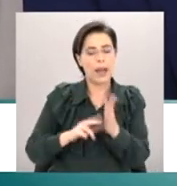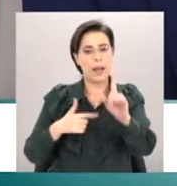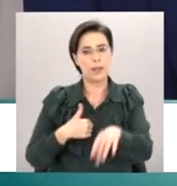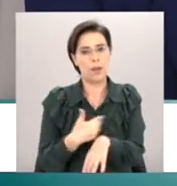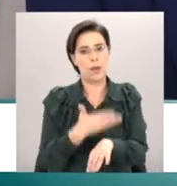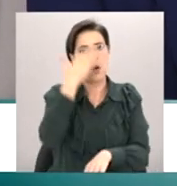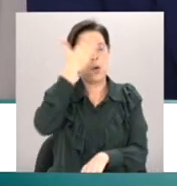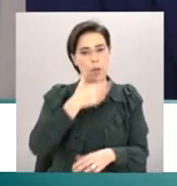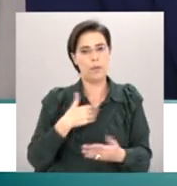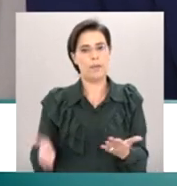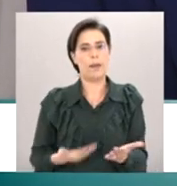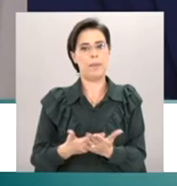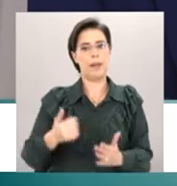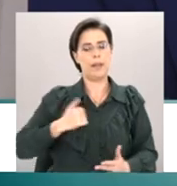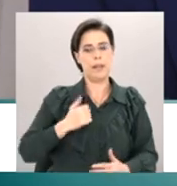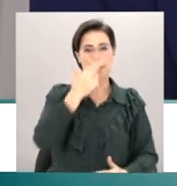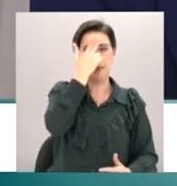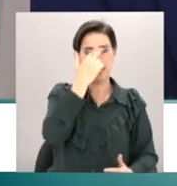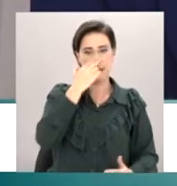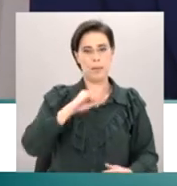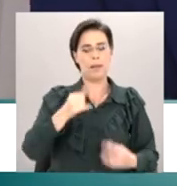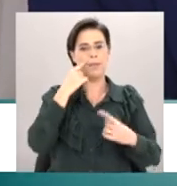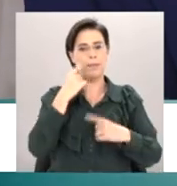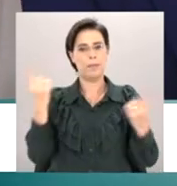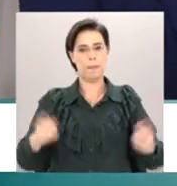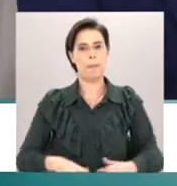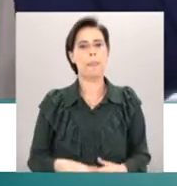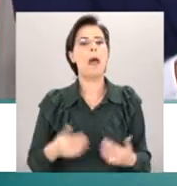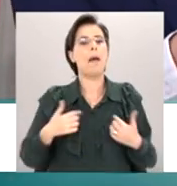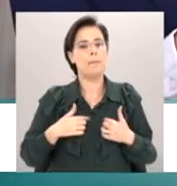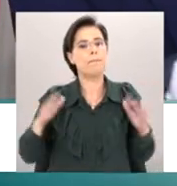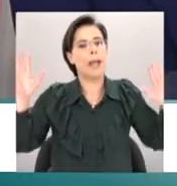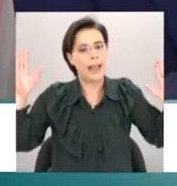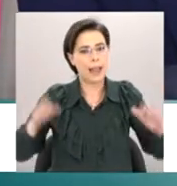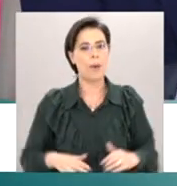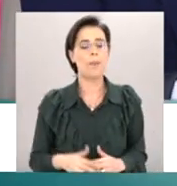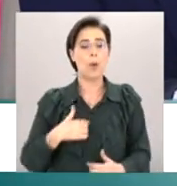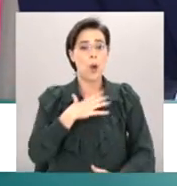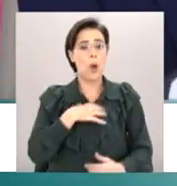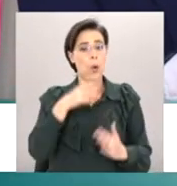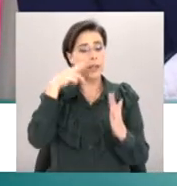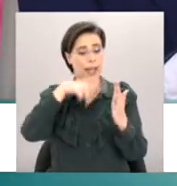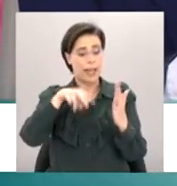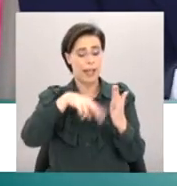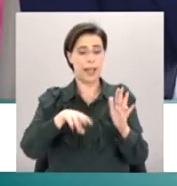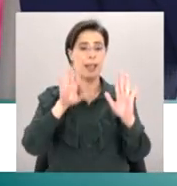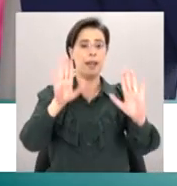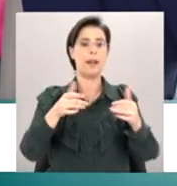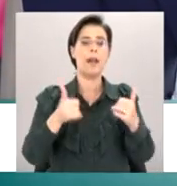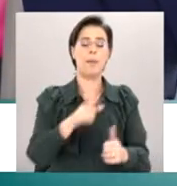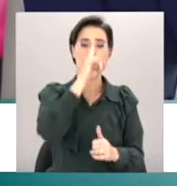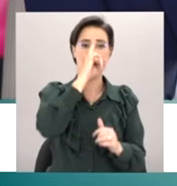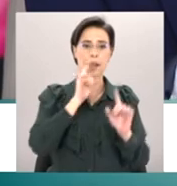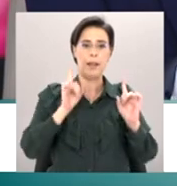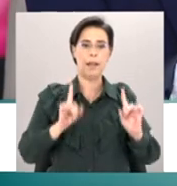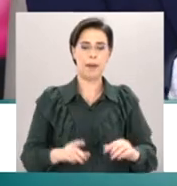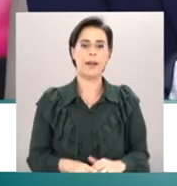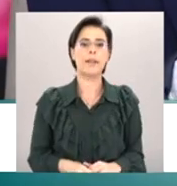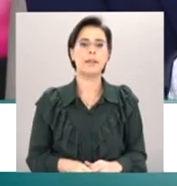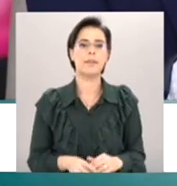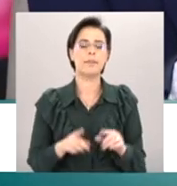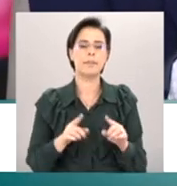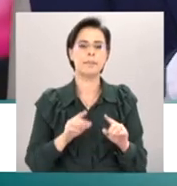anos os dias apresentar no sábado em Guimarães para nós estamos aquela saber quanto eu vou lembrar que está